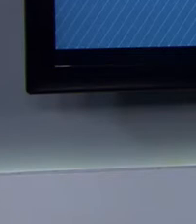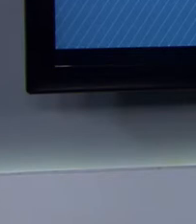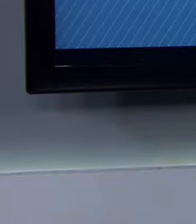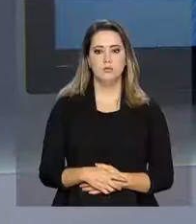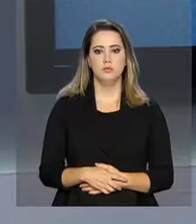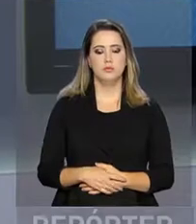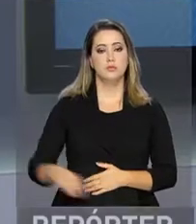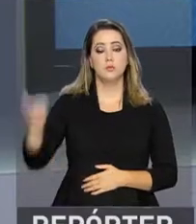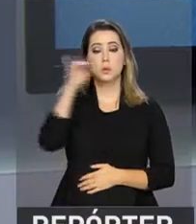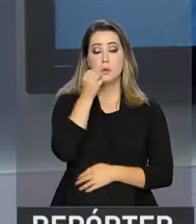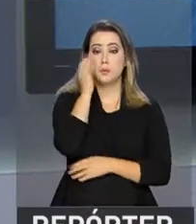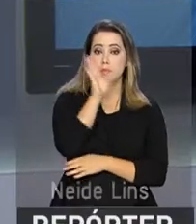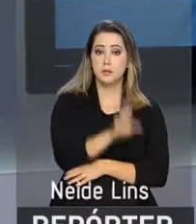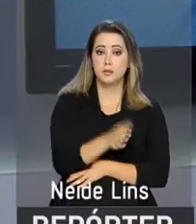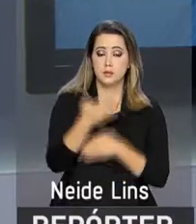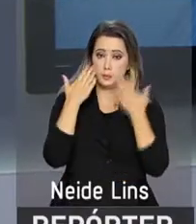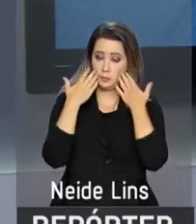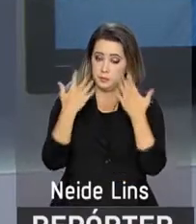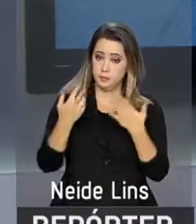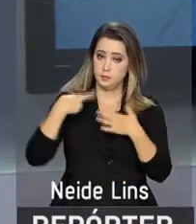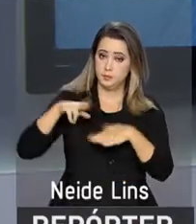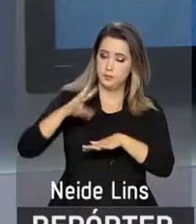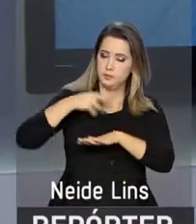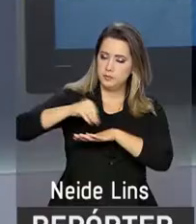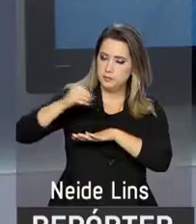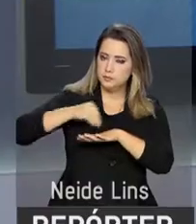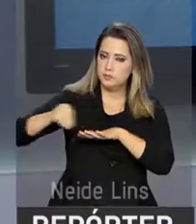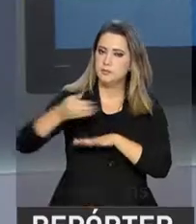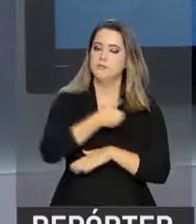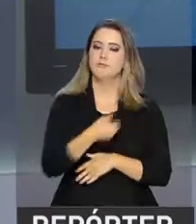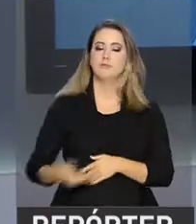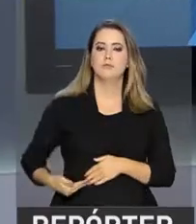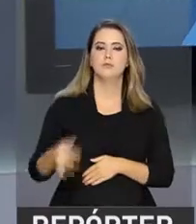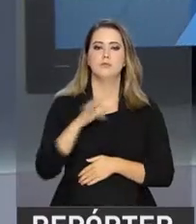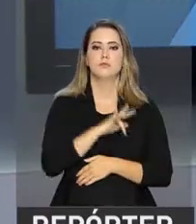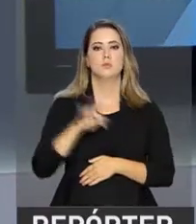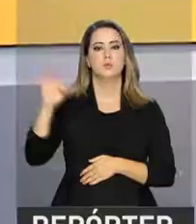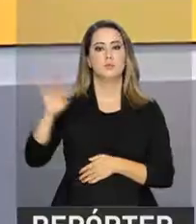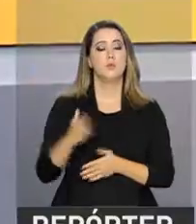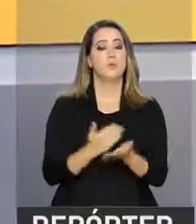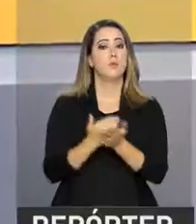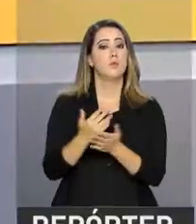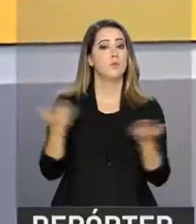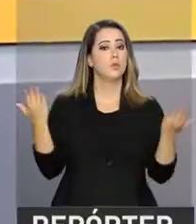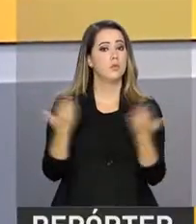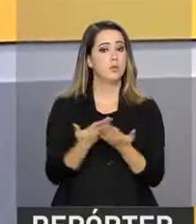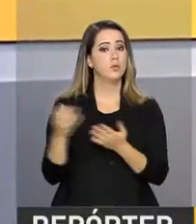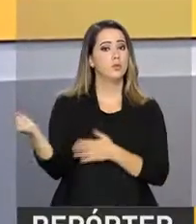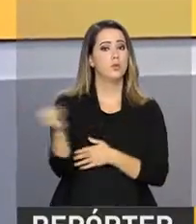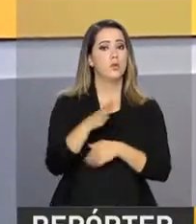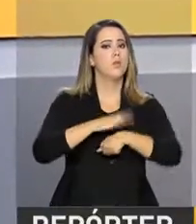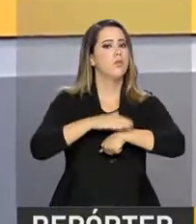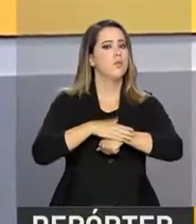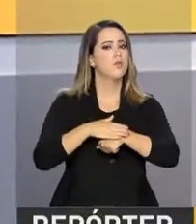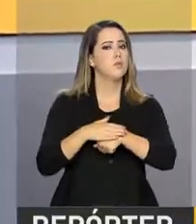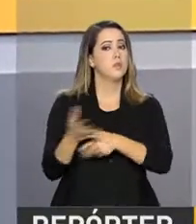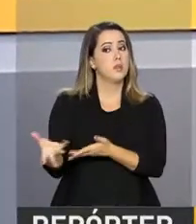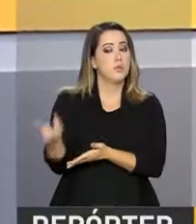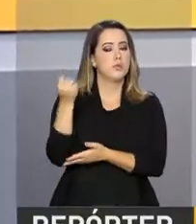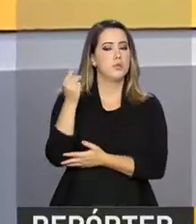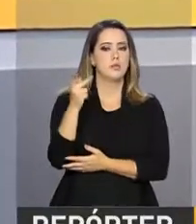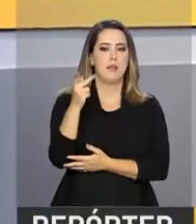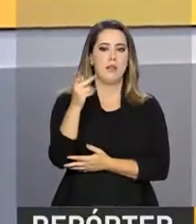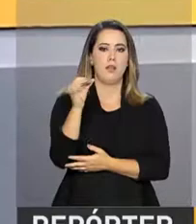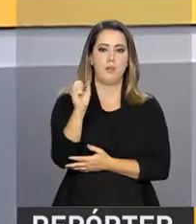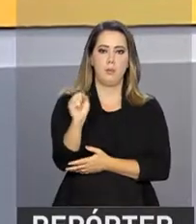olá boa tarde no ar o repórter nbr com as notícias do governo federal começou hoje uma nova etapa de saque